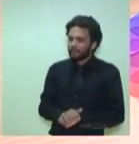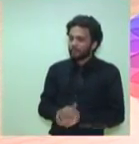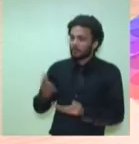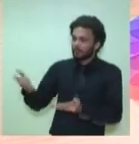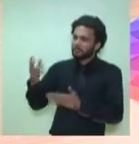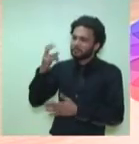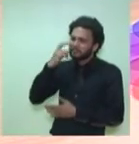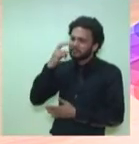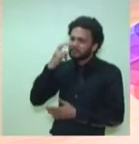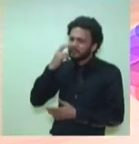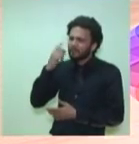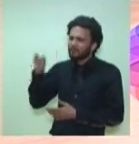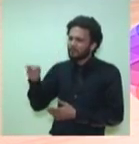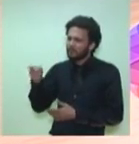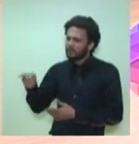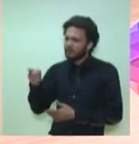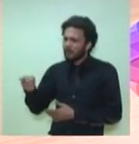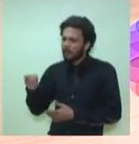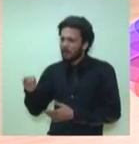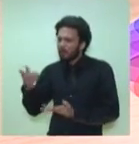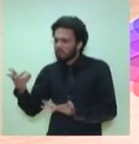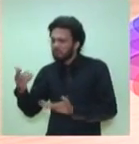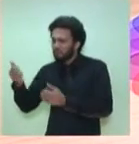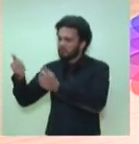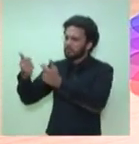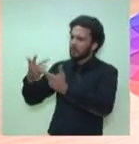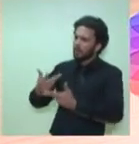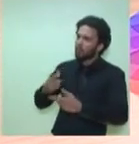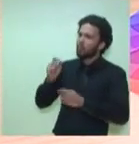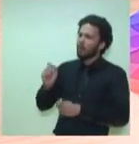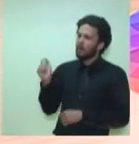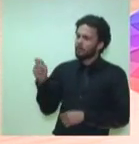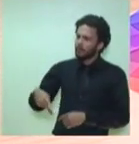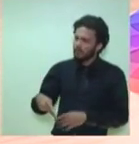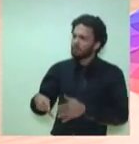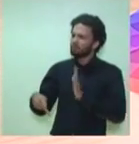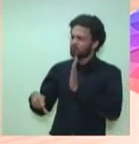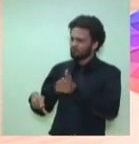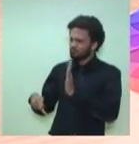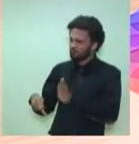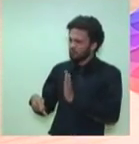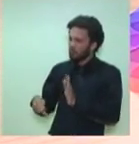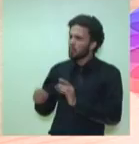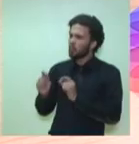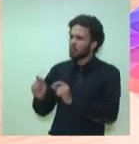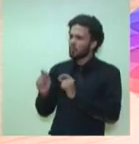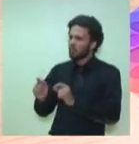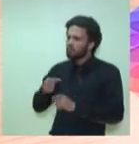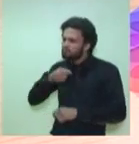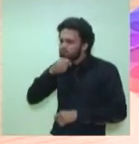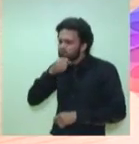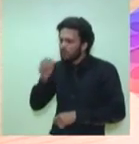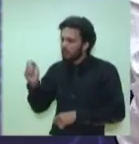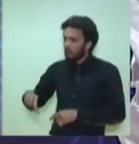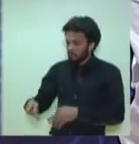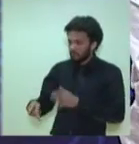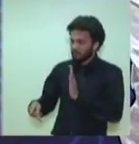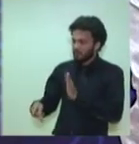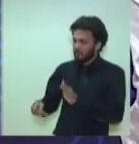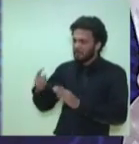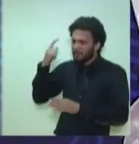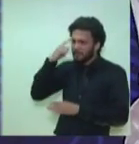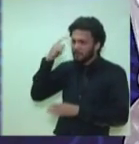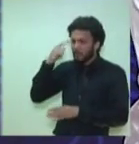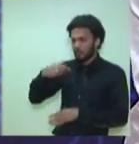uma crítica sua à nossa Previdência. Eu queria saber se já meditou, se a retira ou se a mantém. Nós